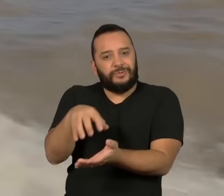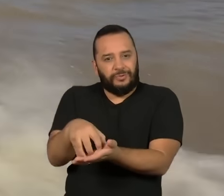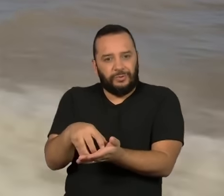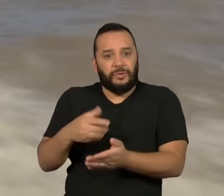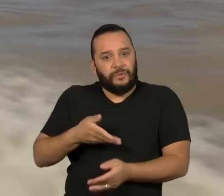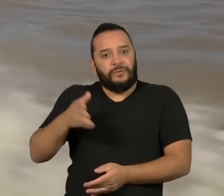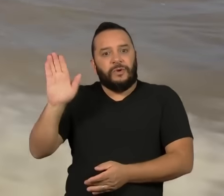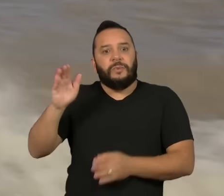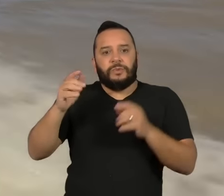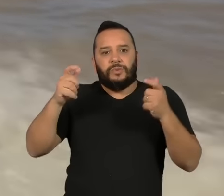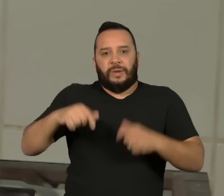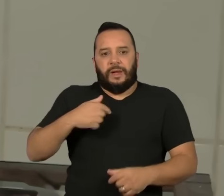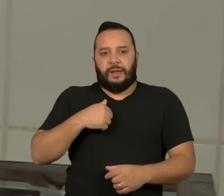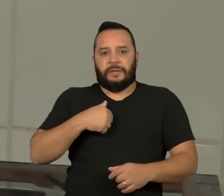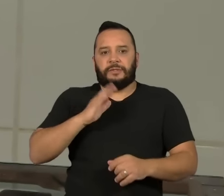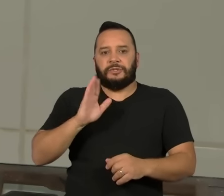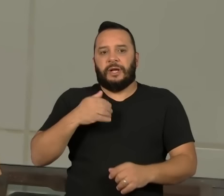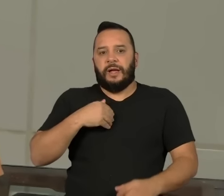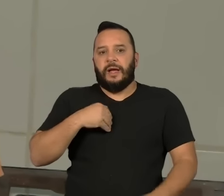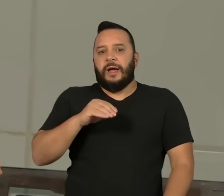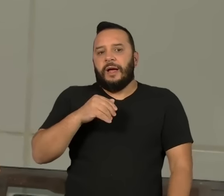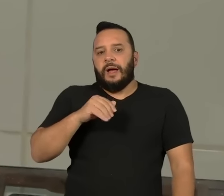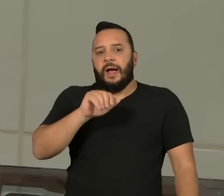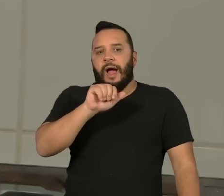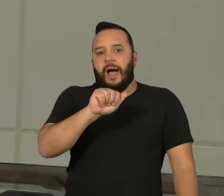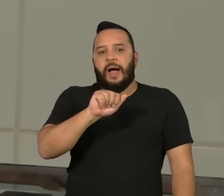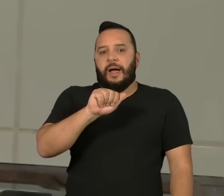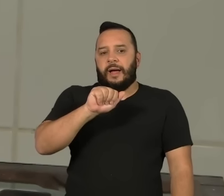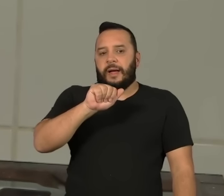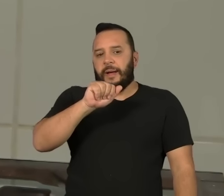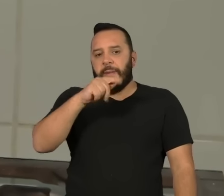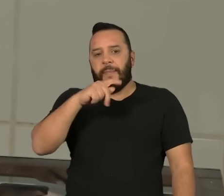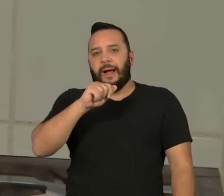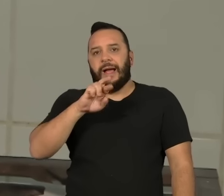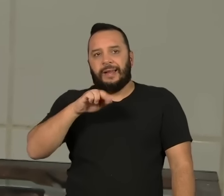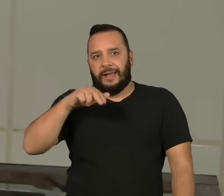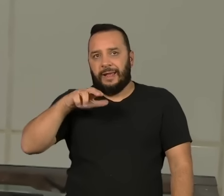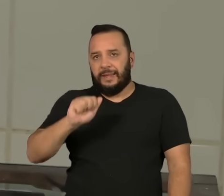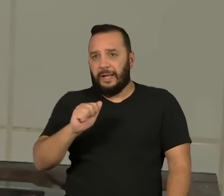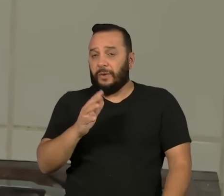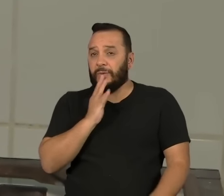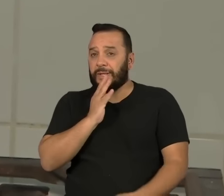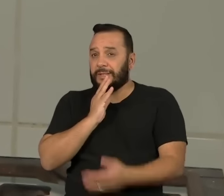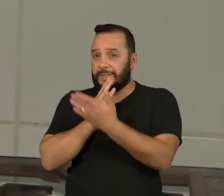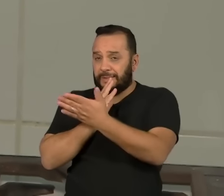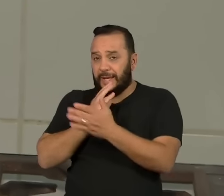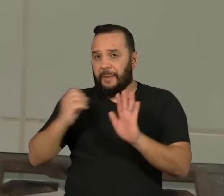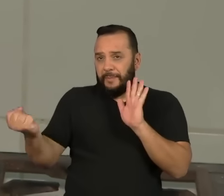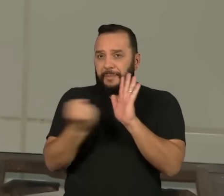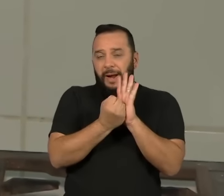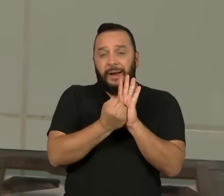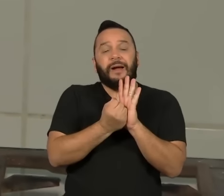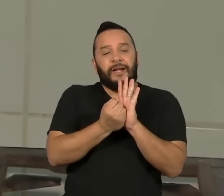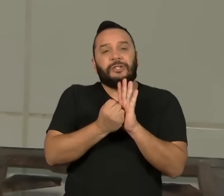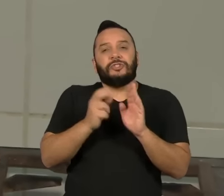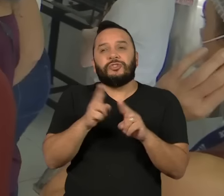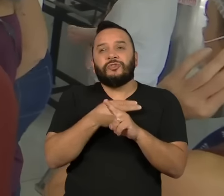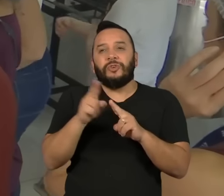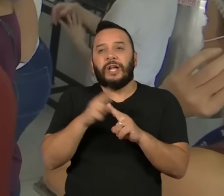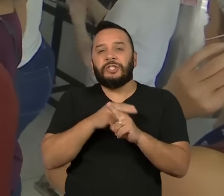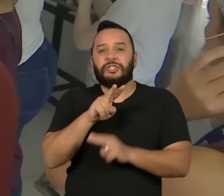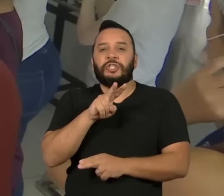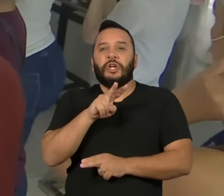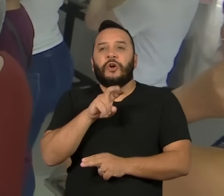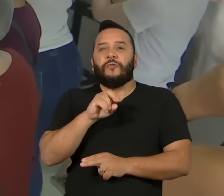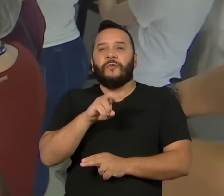região metropolitana de Belém, para conhecer a dona da marca de chocolates Vovó Bel, que leva o nome da mãe dela e